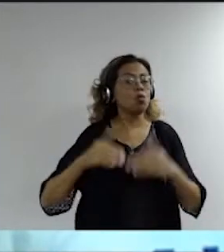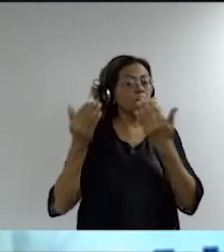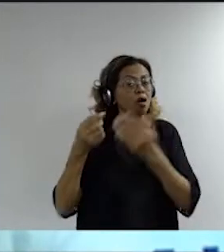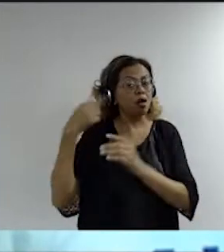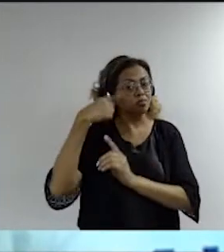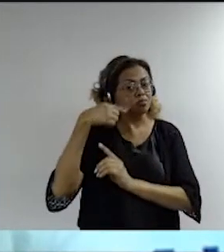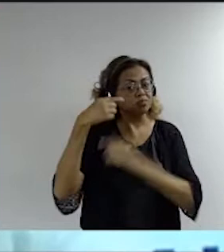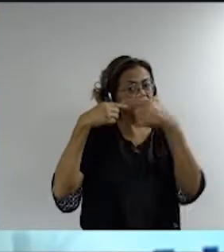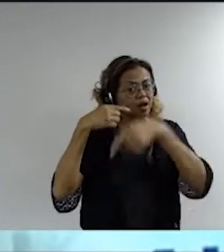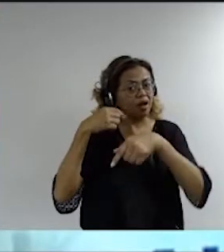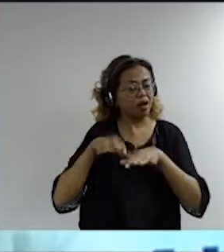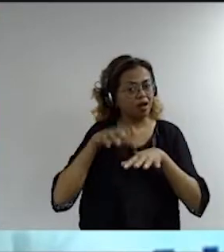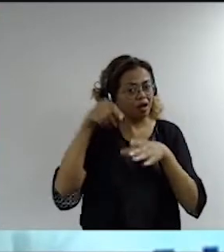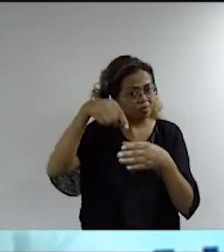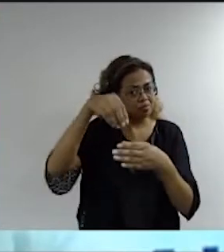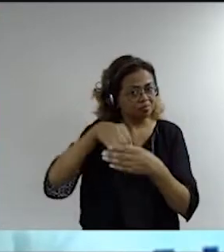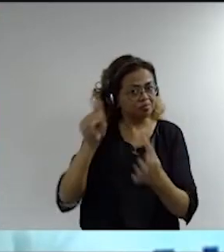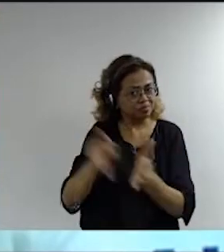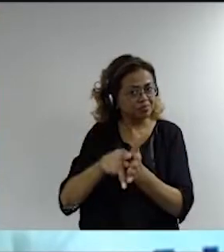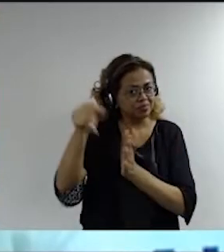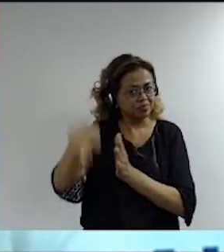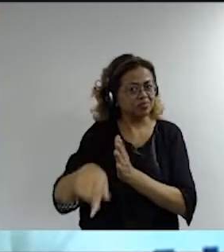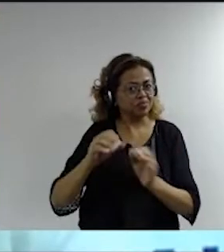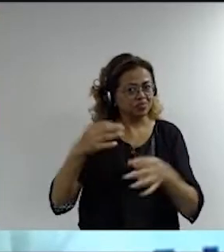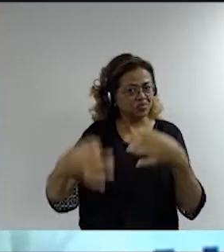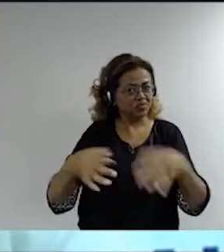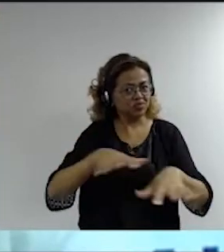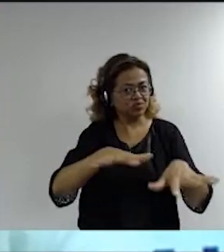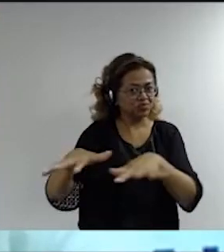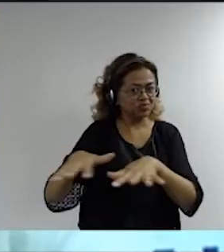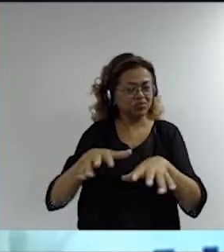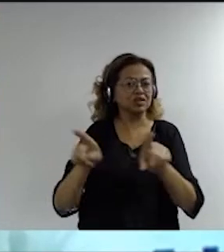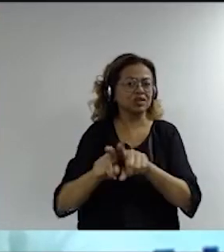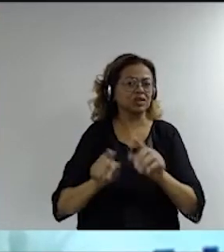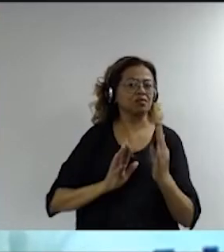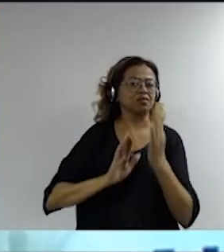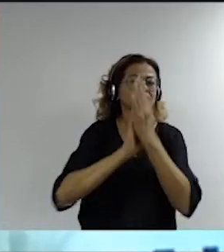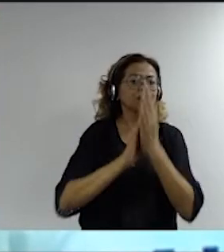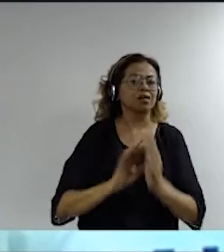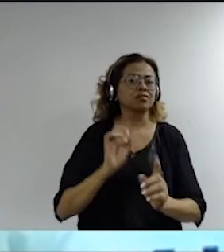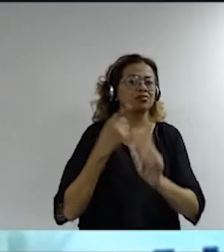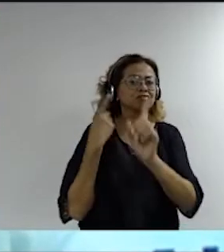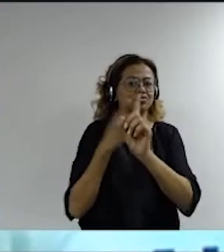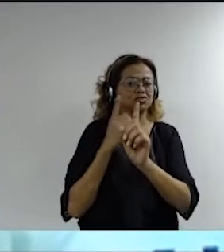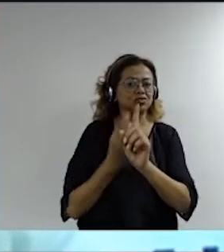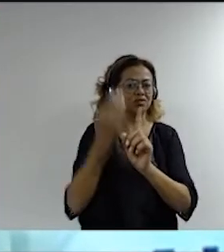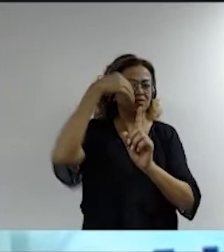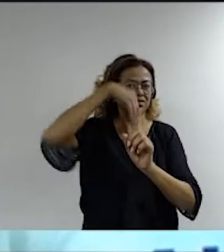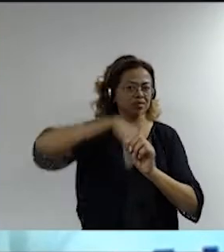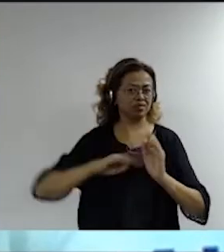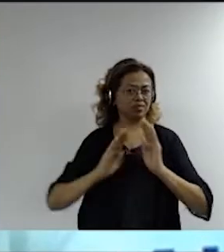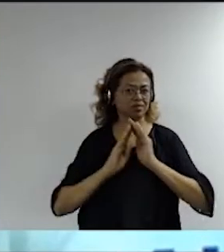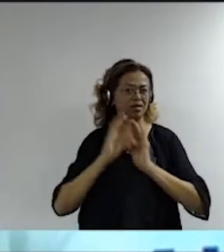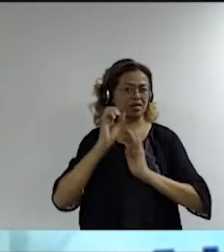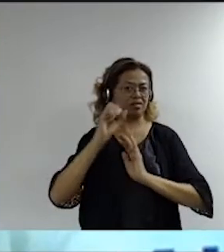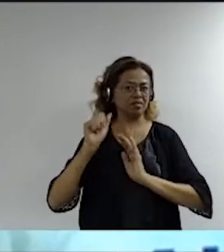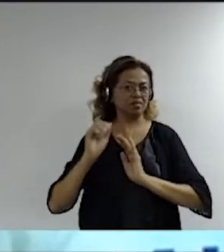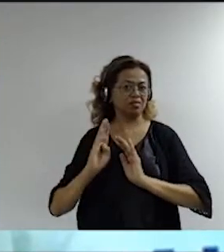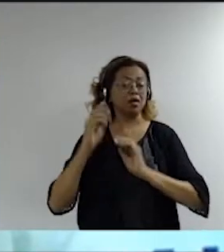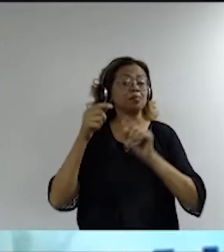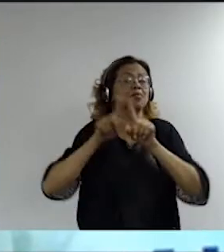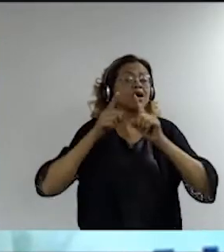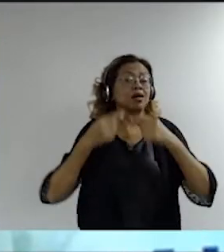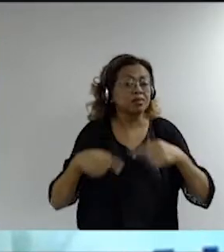é parte constituinte e essencial, enfrenta não só seus desafios internos, mas também